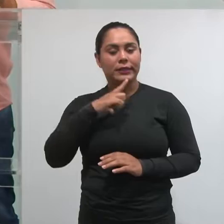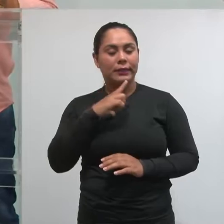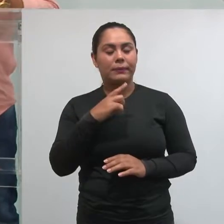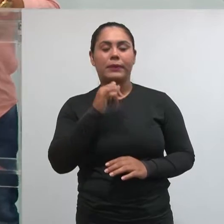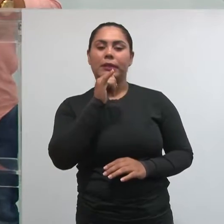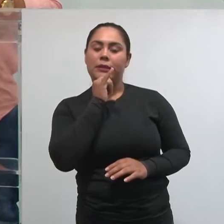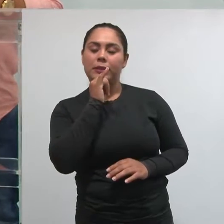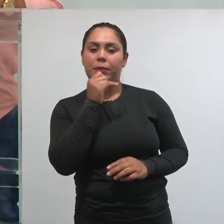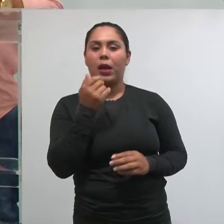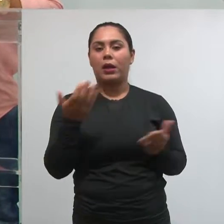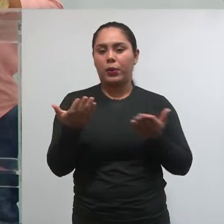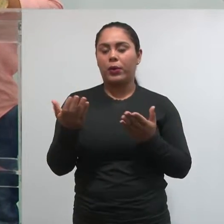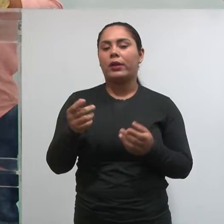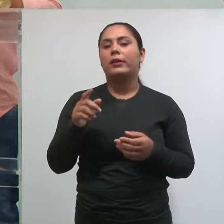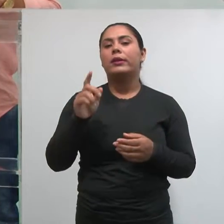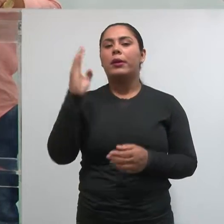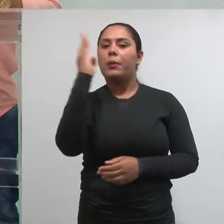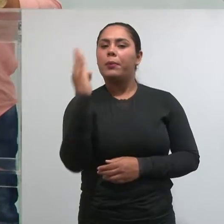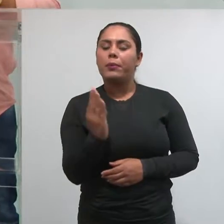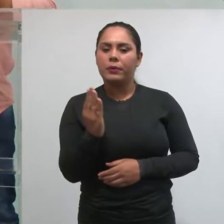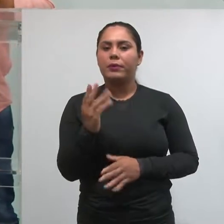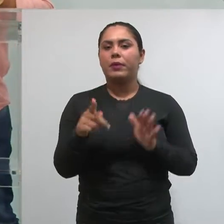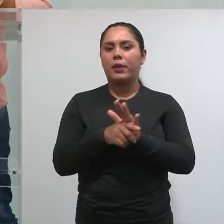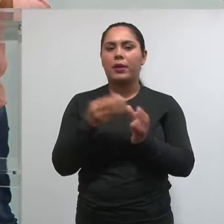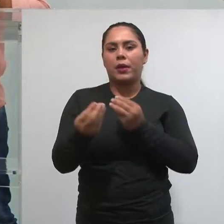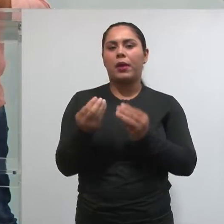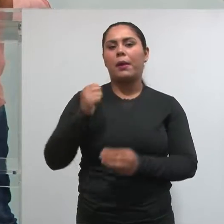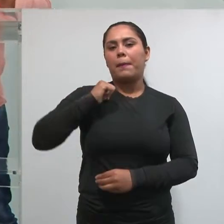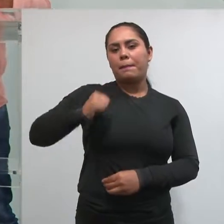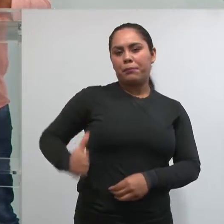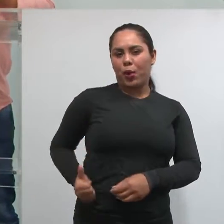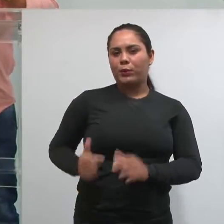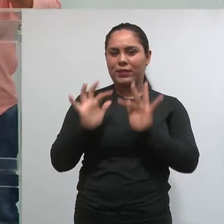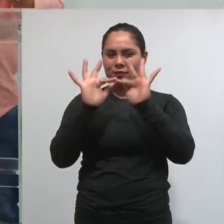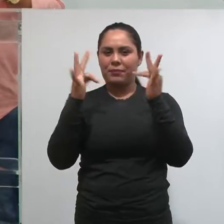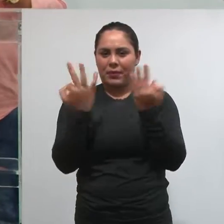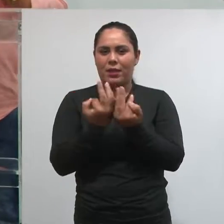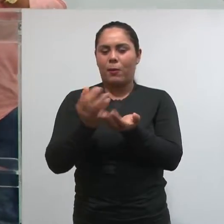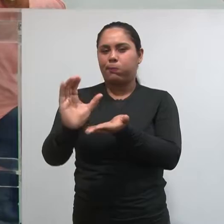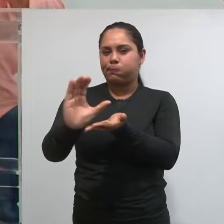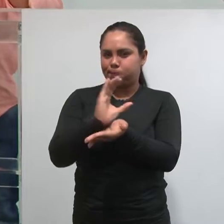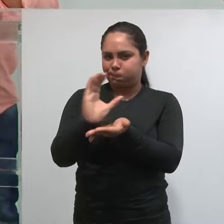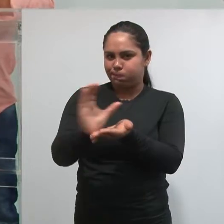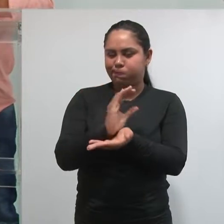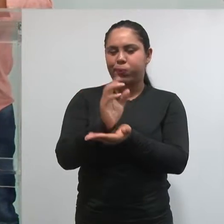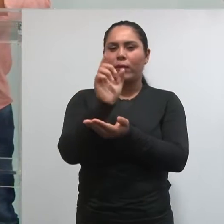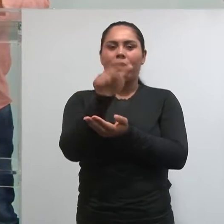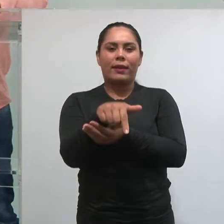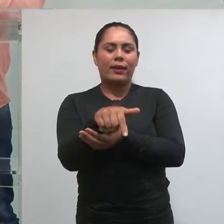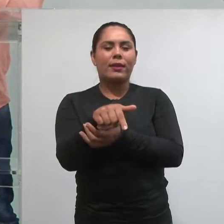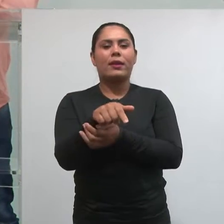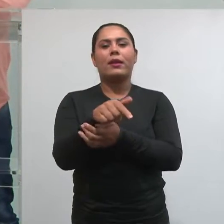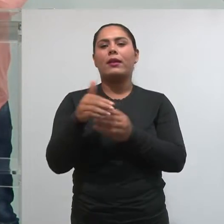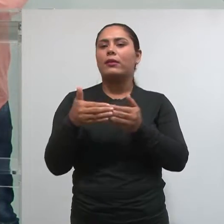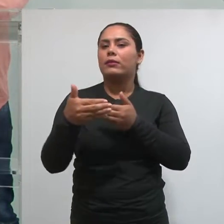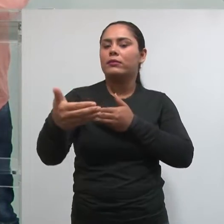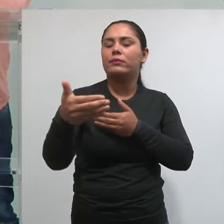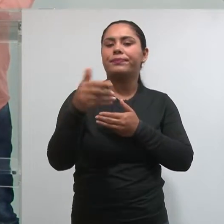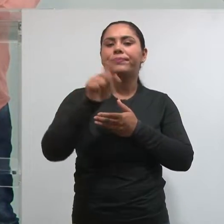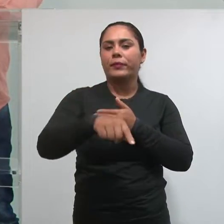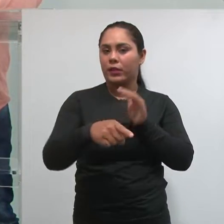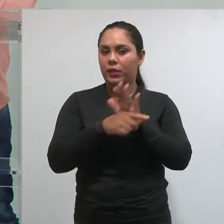de política redistributiva no Brasil, o programa Bolsa Família. O programa Bolsa Família, ele a partir de